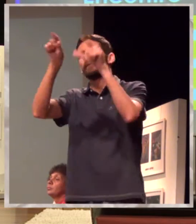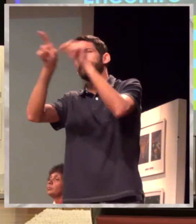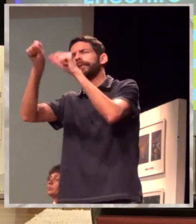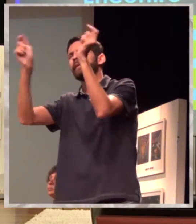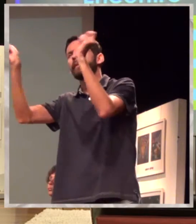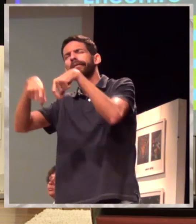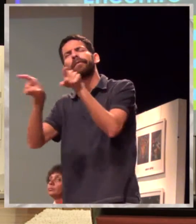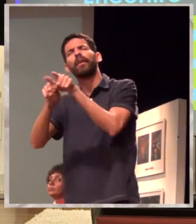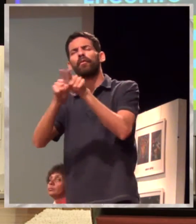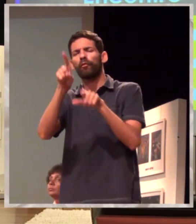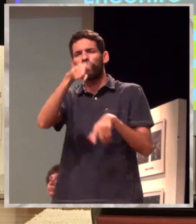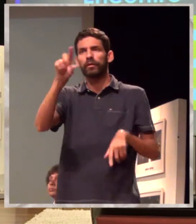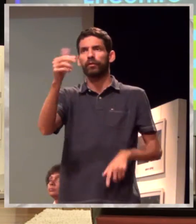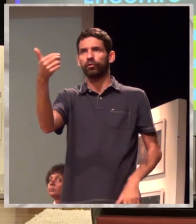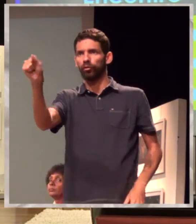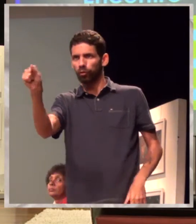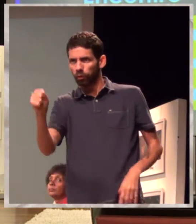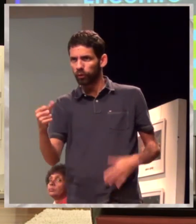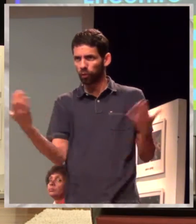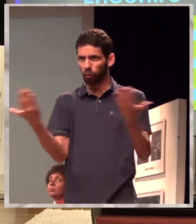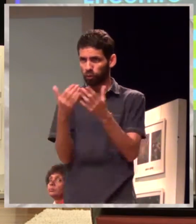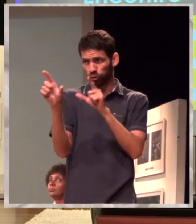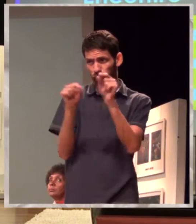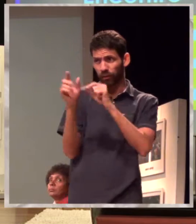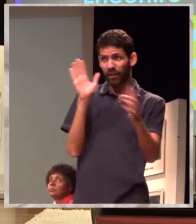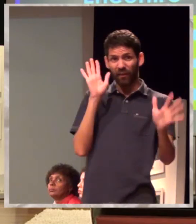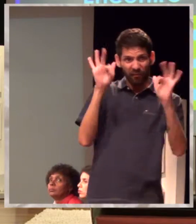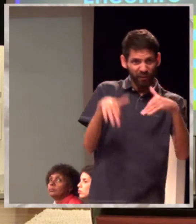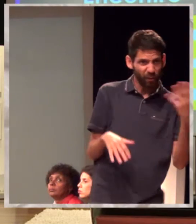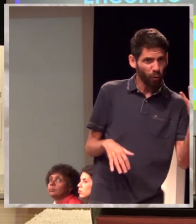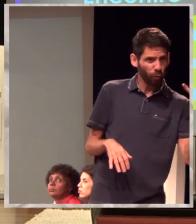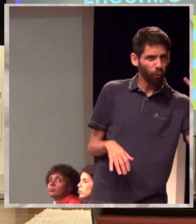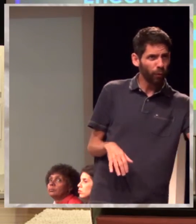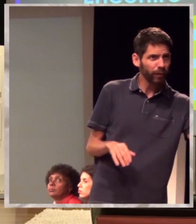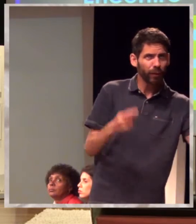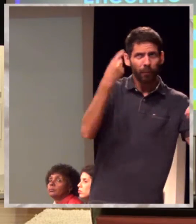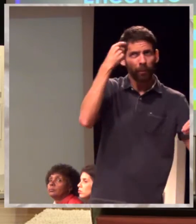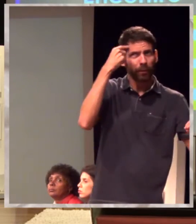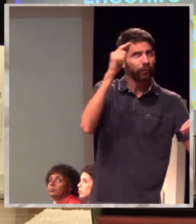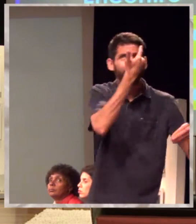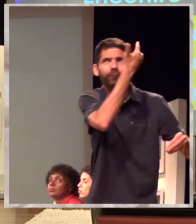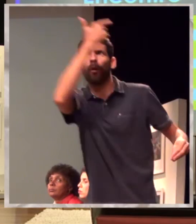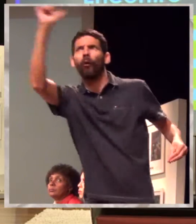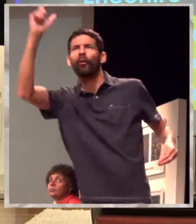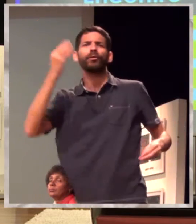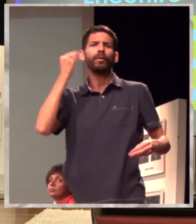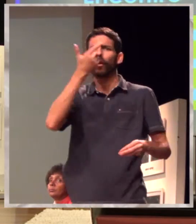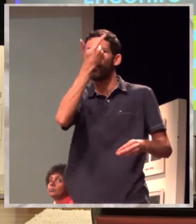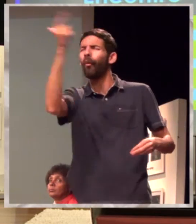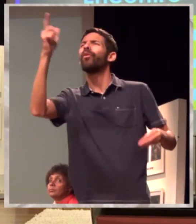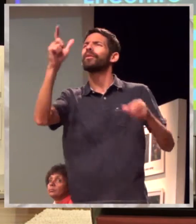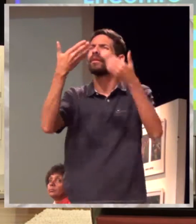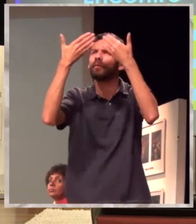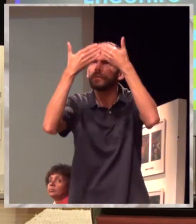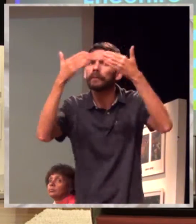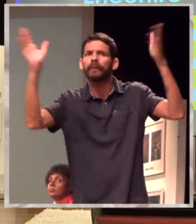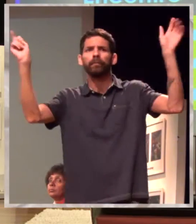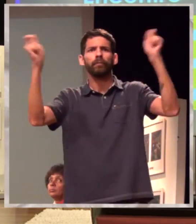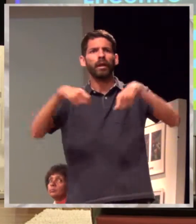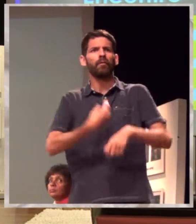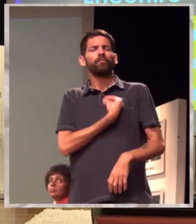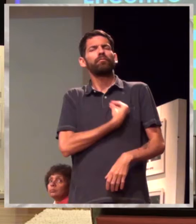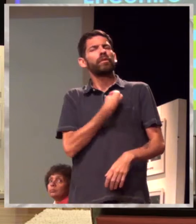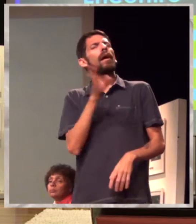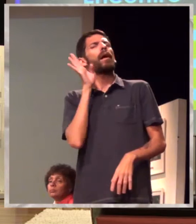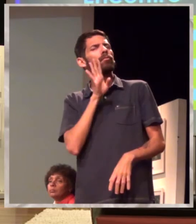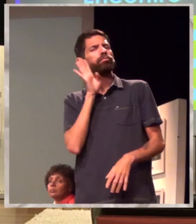tem uma coisa, você com 18 anos fazer uma escolha, e quando chegar aos 40, você vai ter outras vivências, e você pode ampliar isso aí. Isso foi